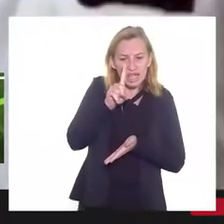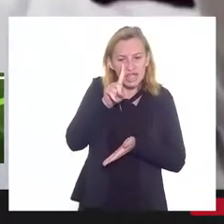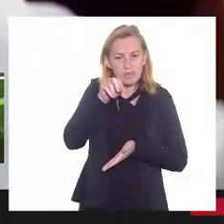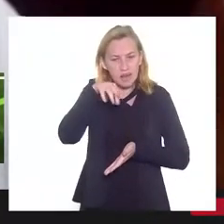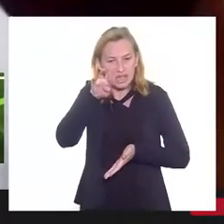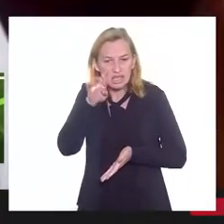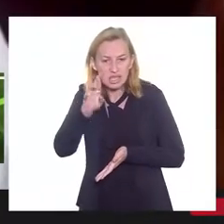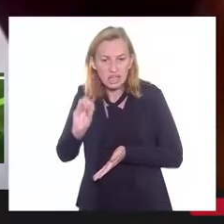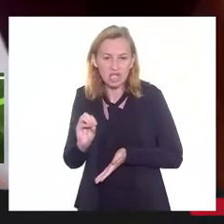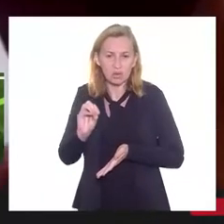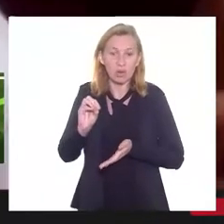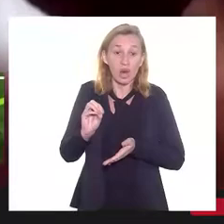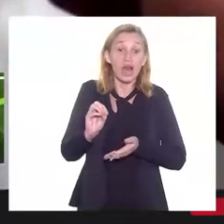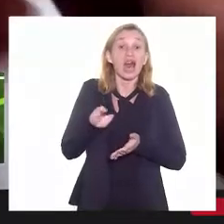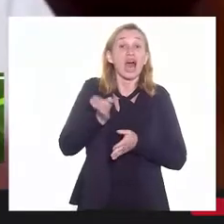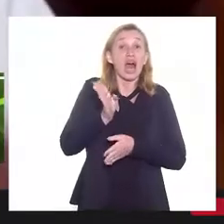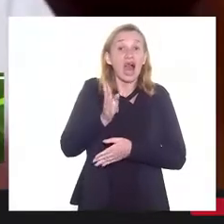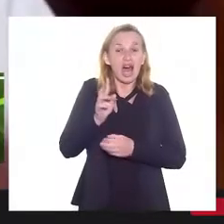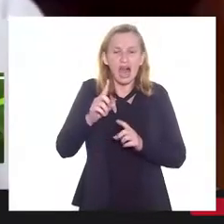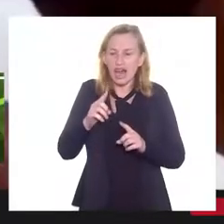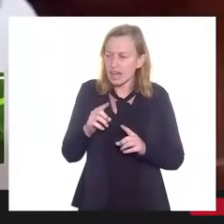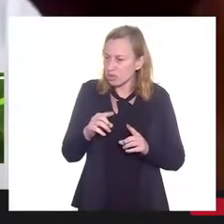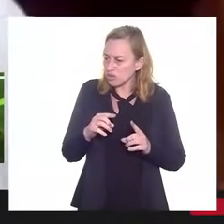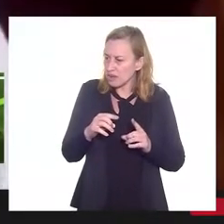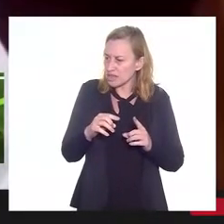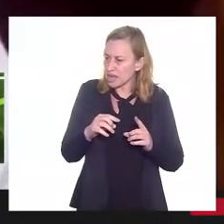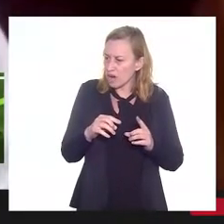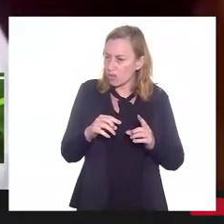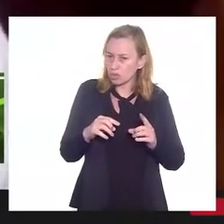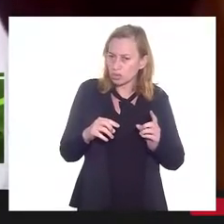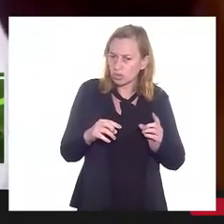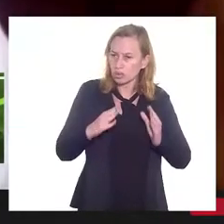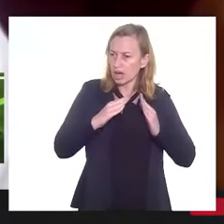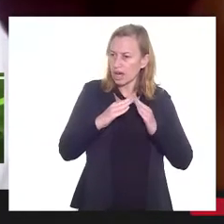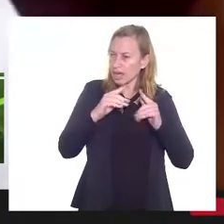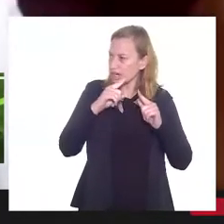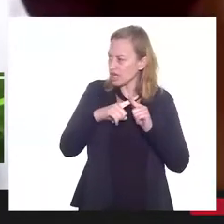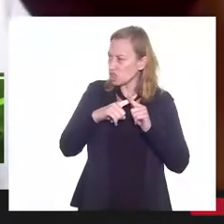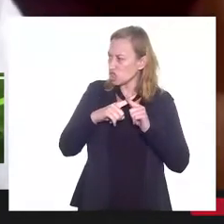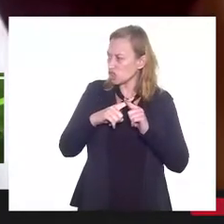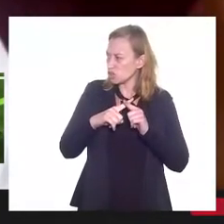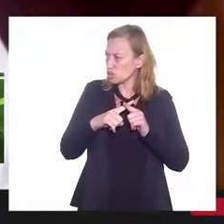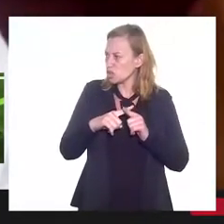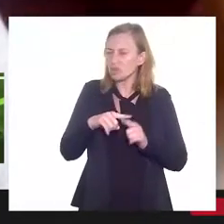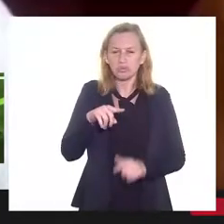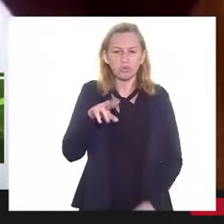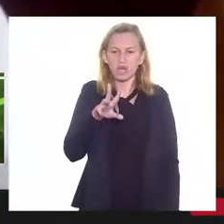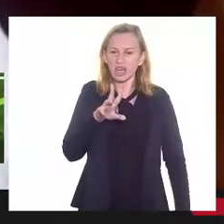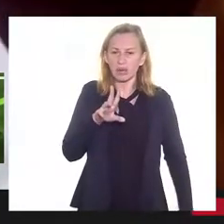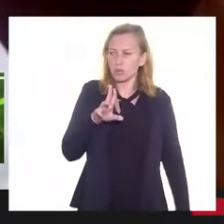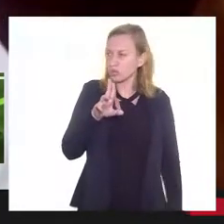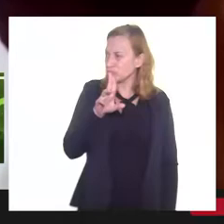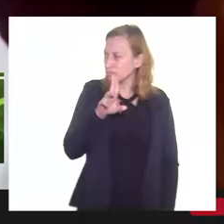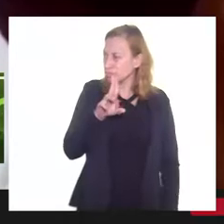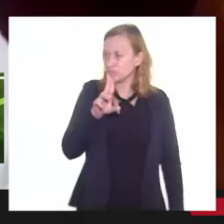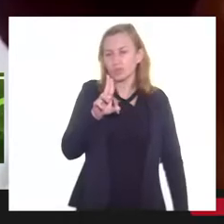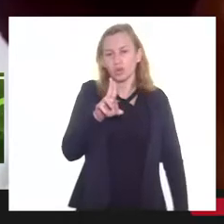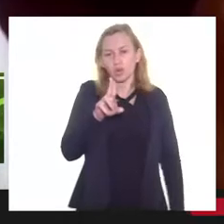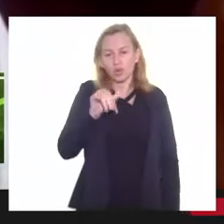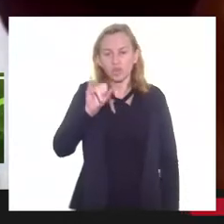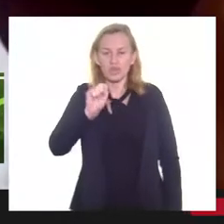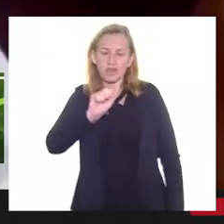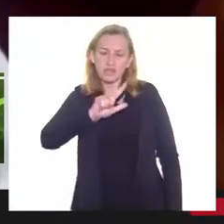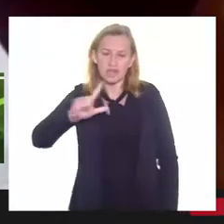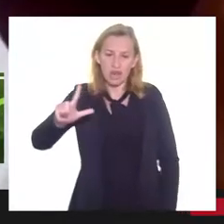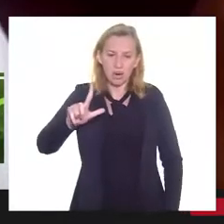da igreja universal já anunciava onde eles queriam chegar Chegaram Chegaram né